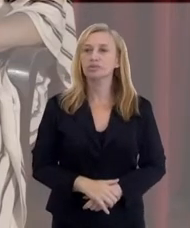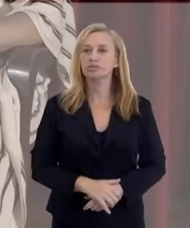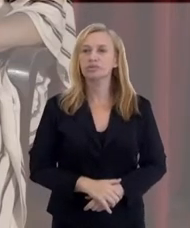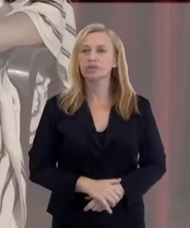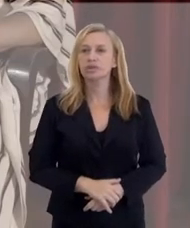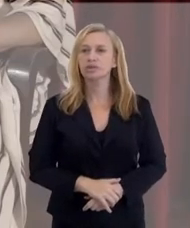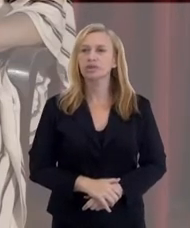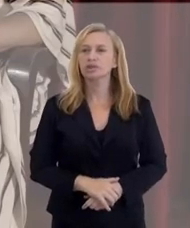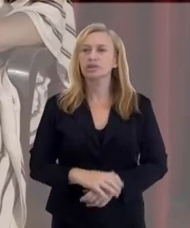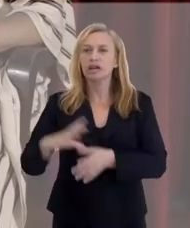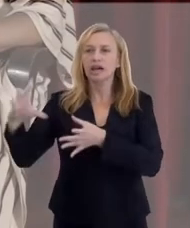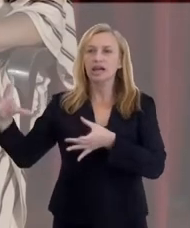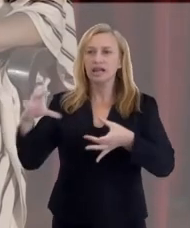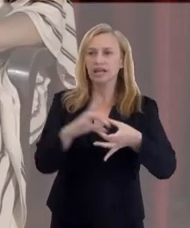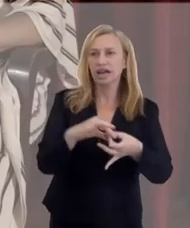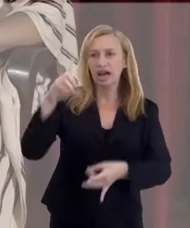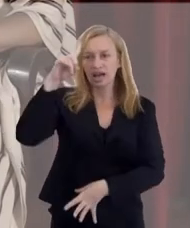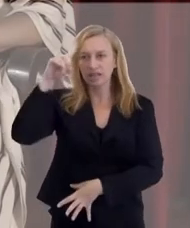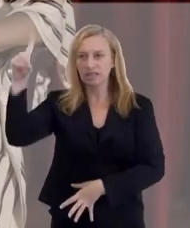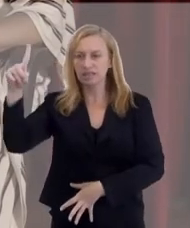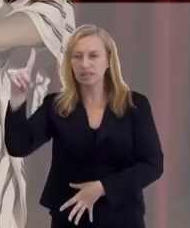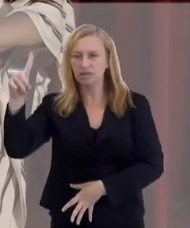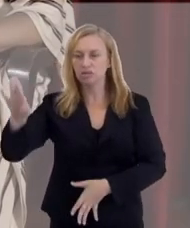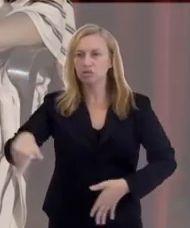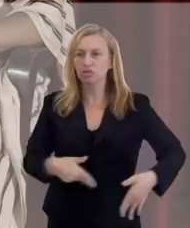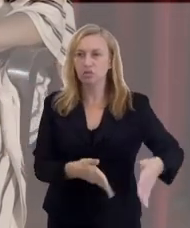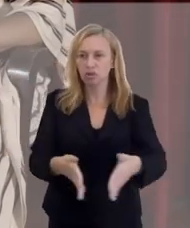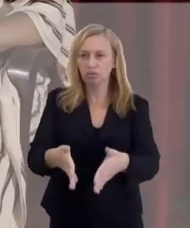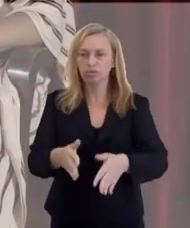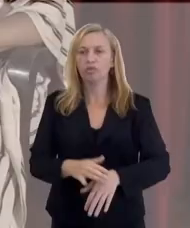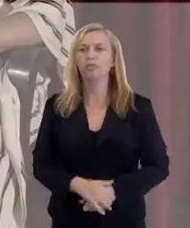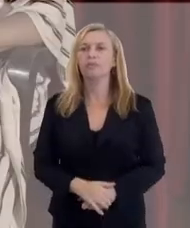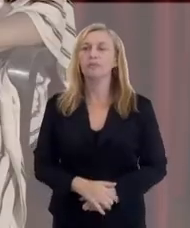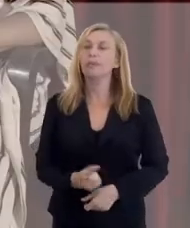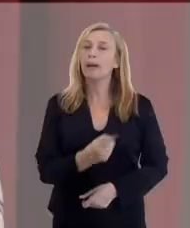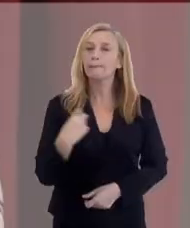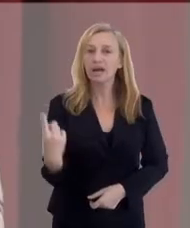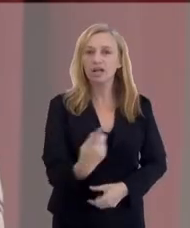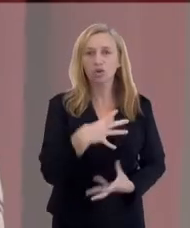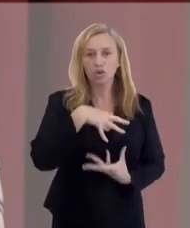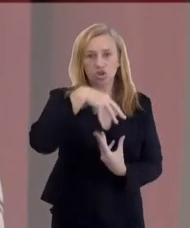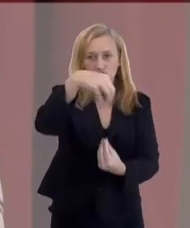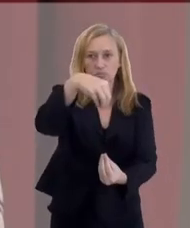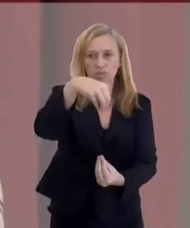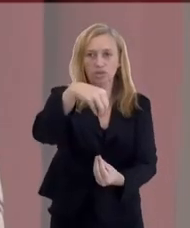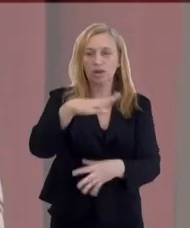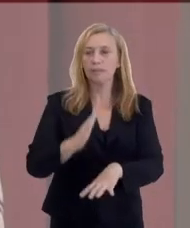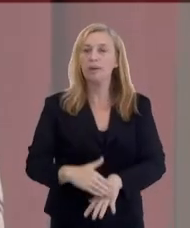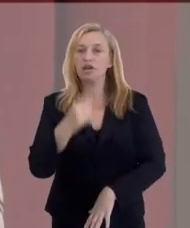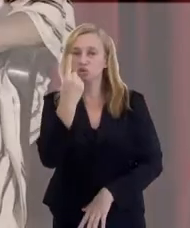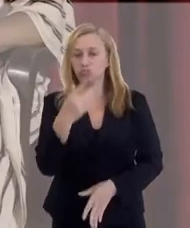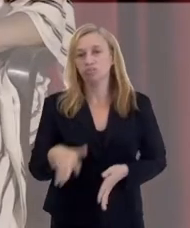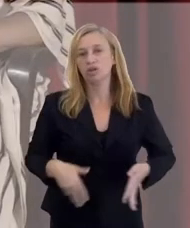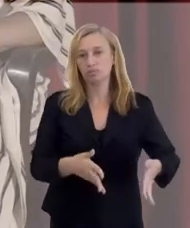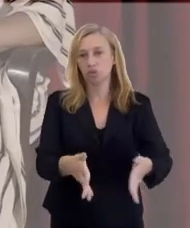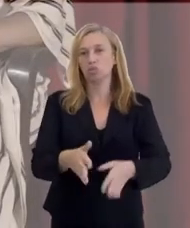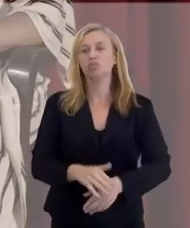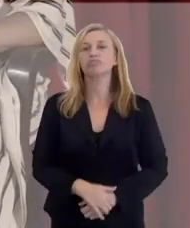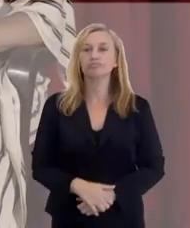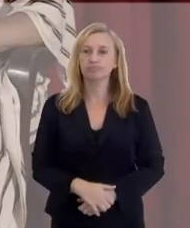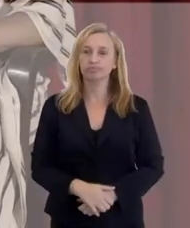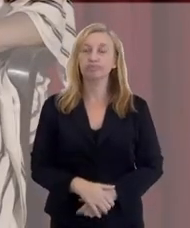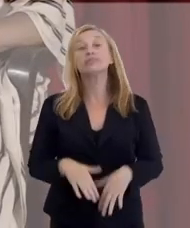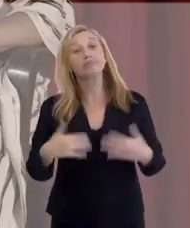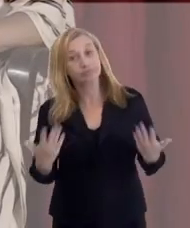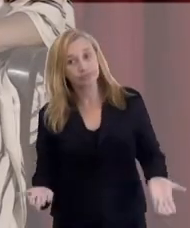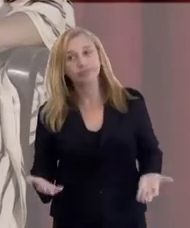para se religar a Deus através de um caminho. Então para nós espíritas é mais um caminho.